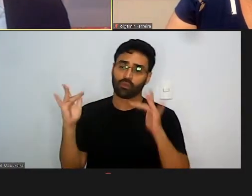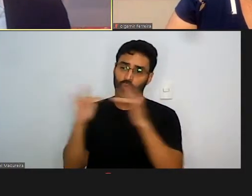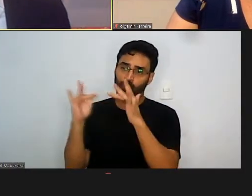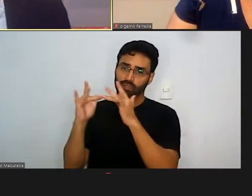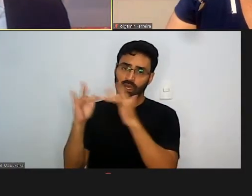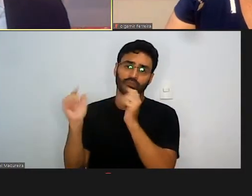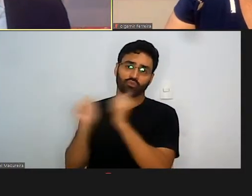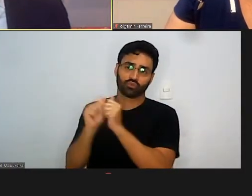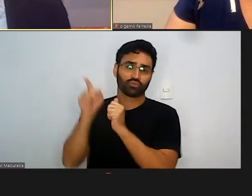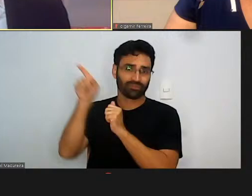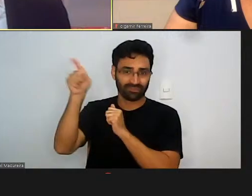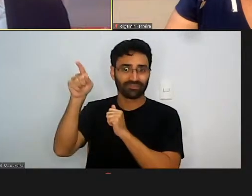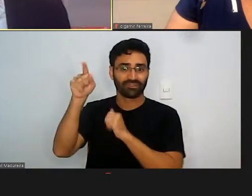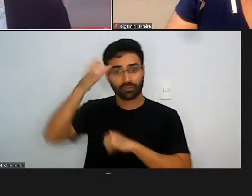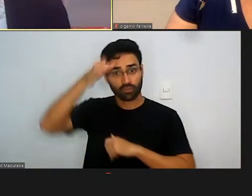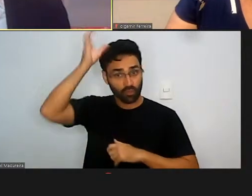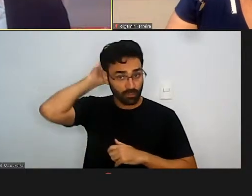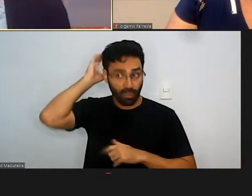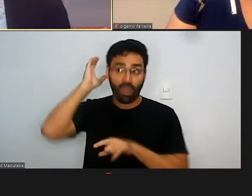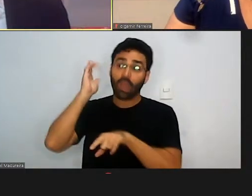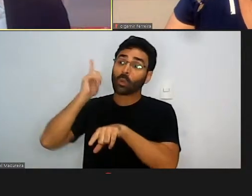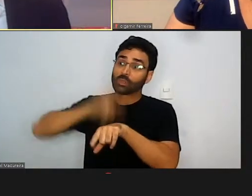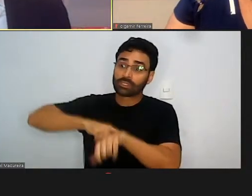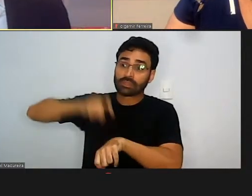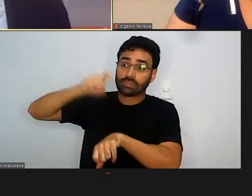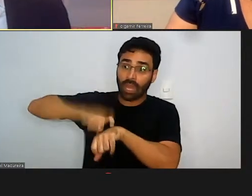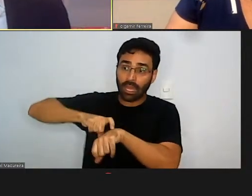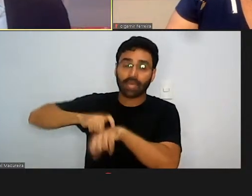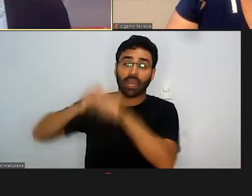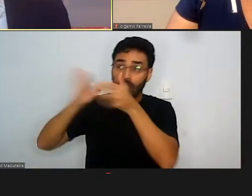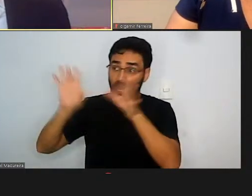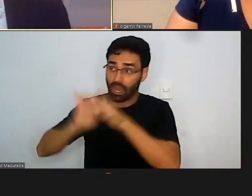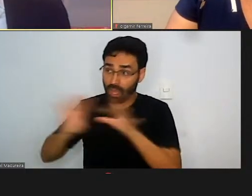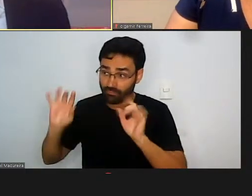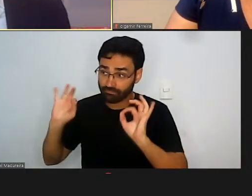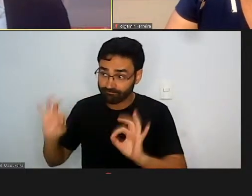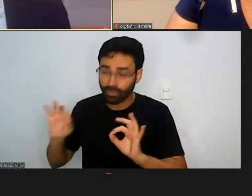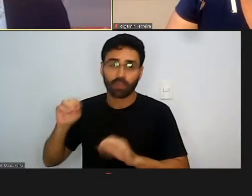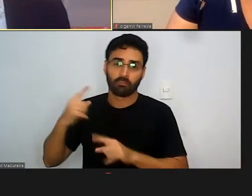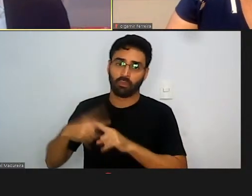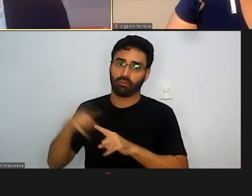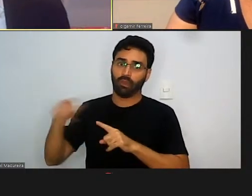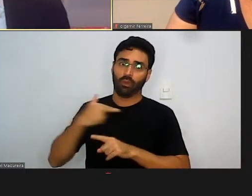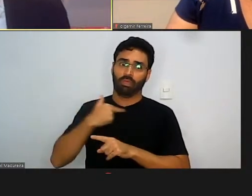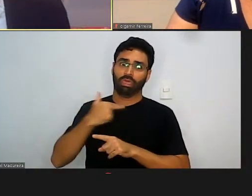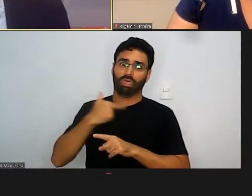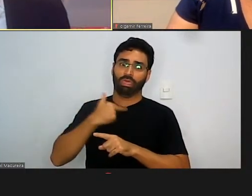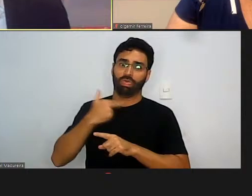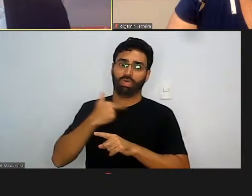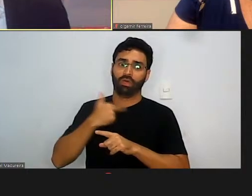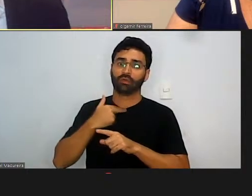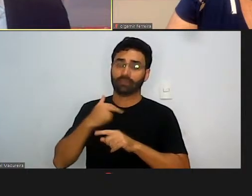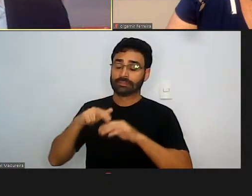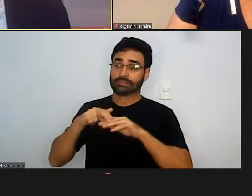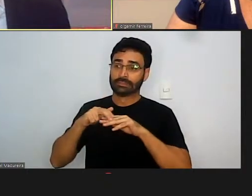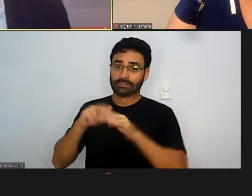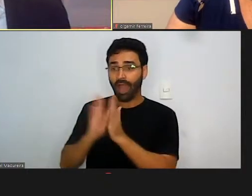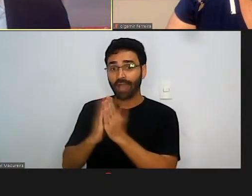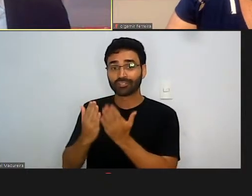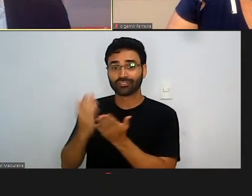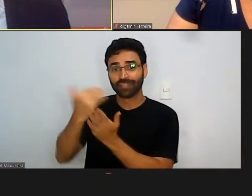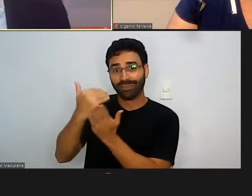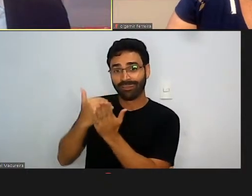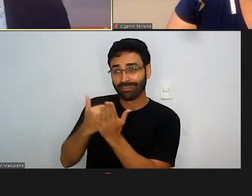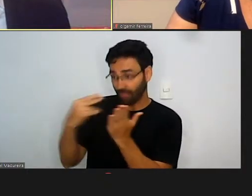né, e conseguiu que ele abrisse um espaço especial na sua tão concorrida agenda para que pudesse proferir essa